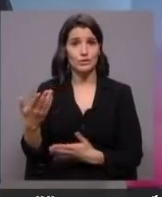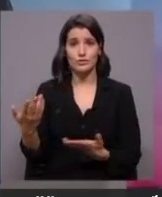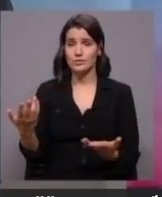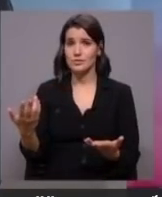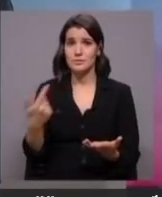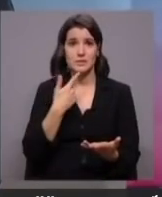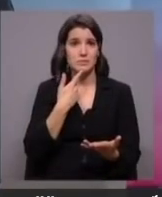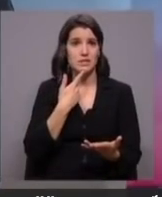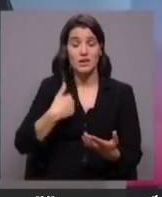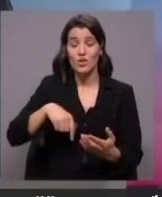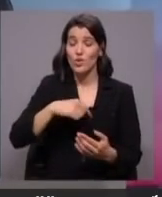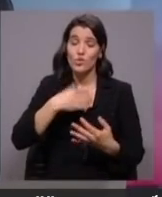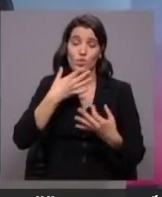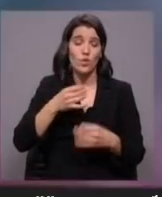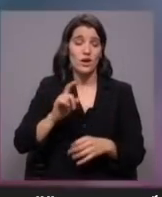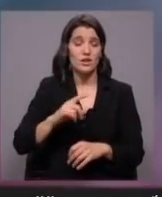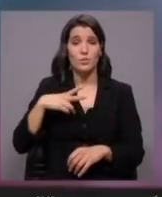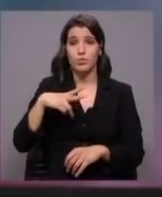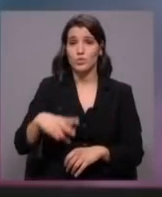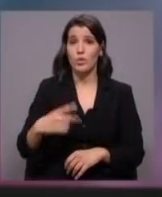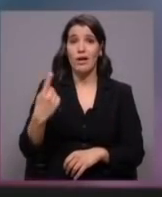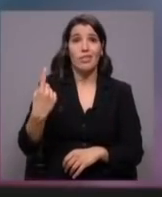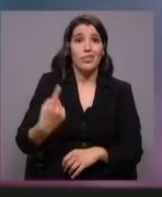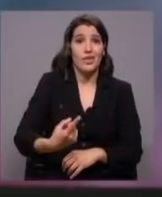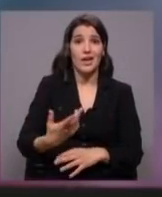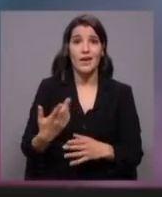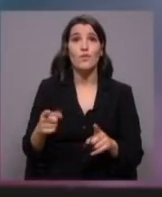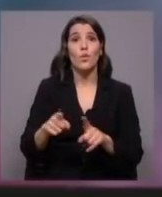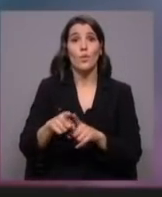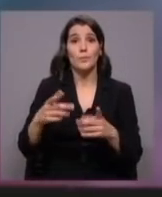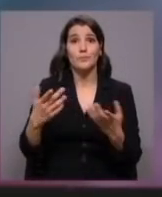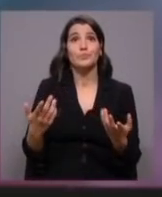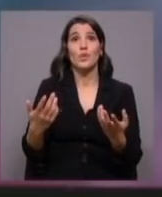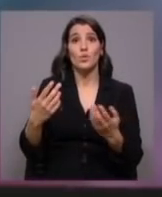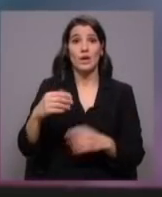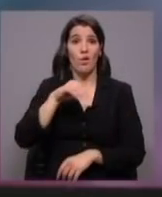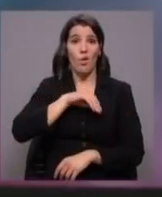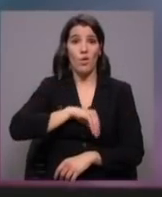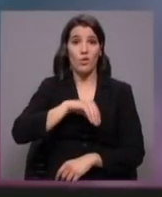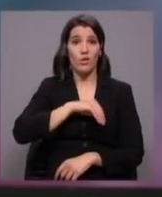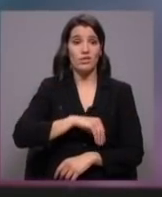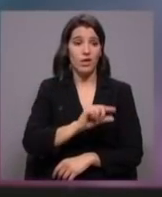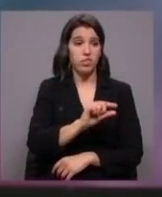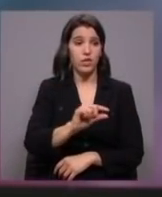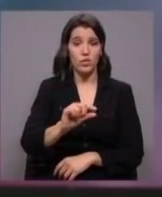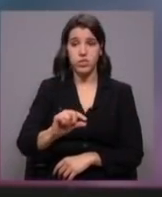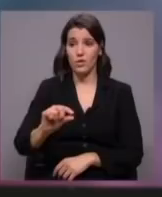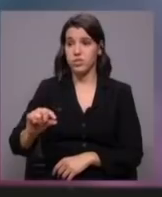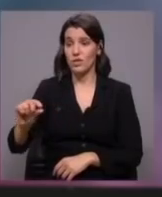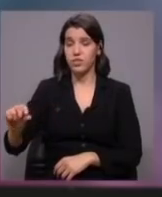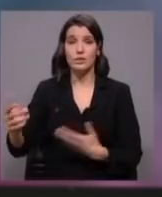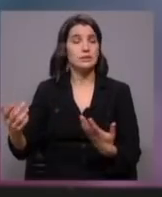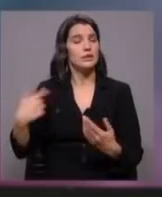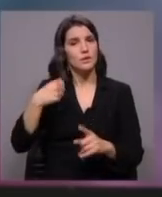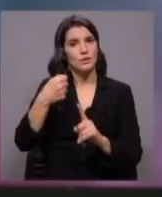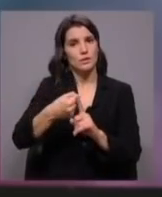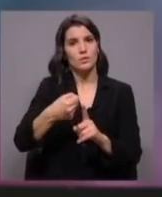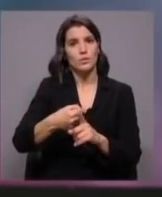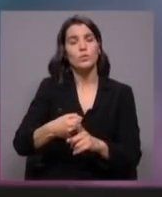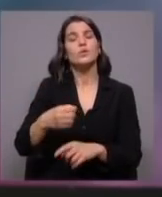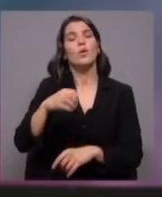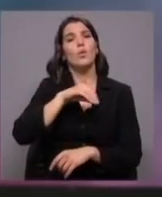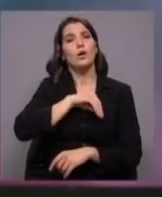não acreditamos que o país deva ser uma gigantesca odemira de baixos salários, lutamos para que haja melhores